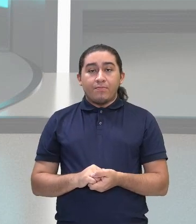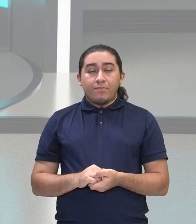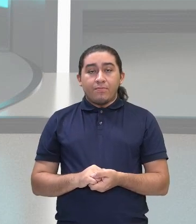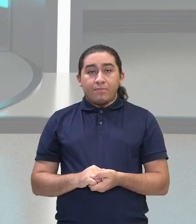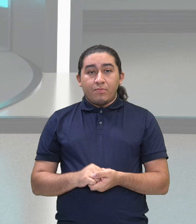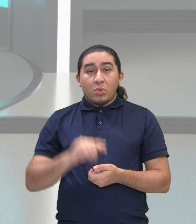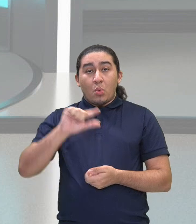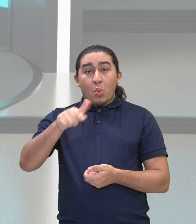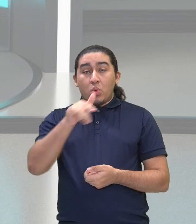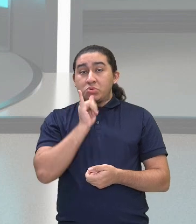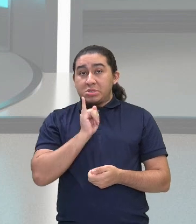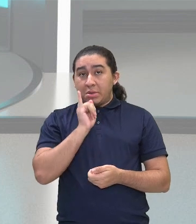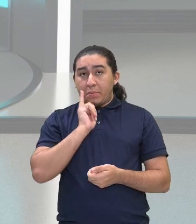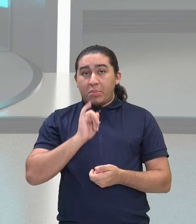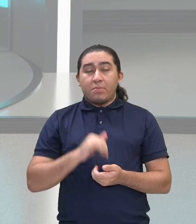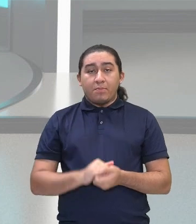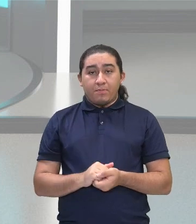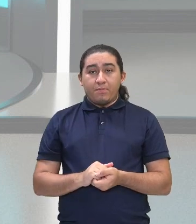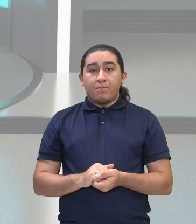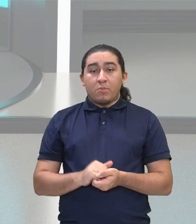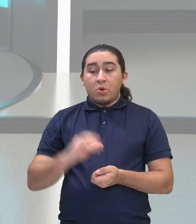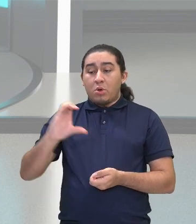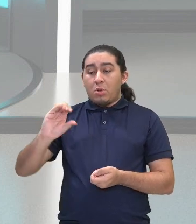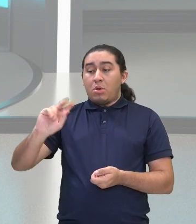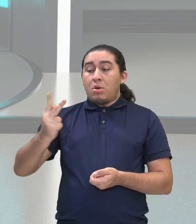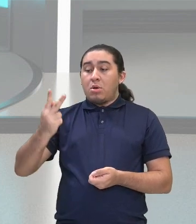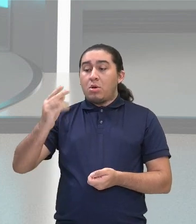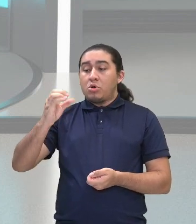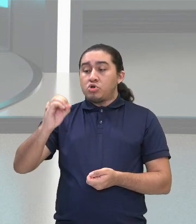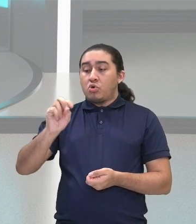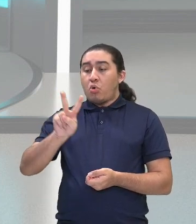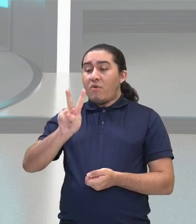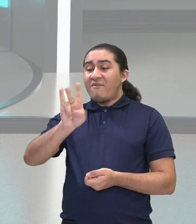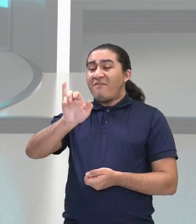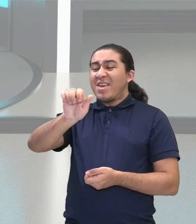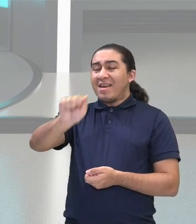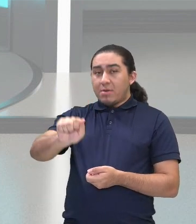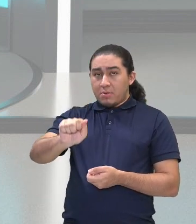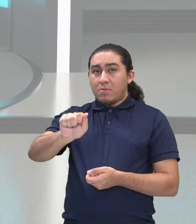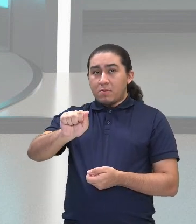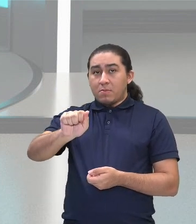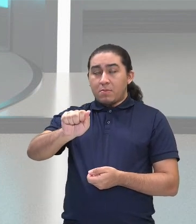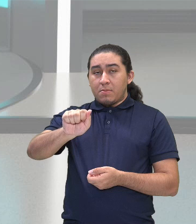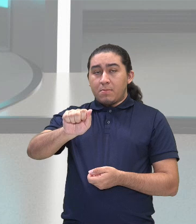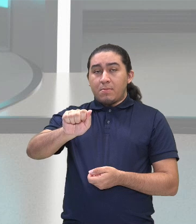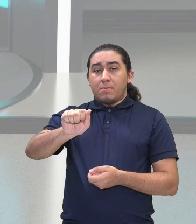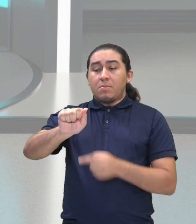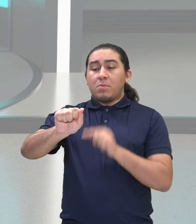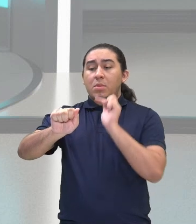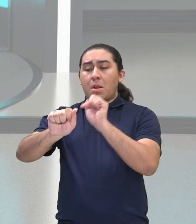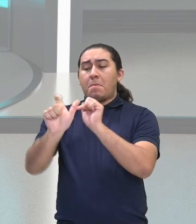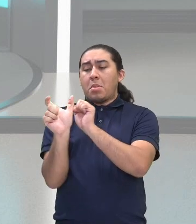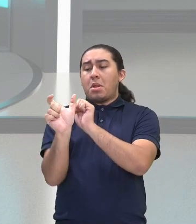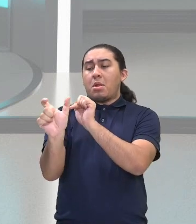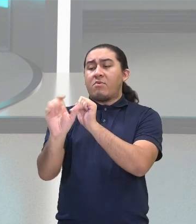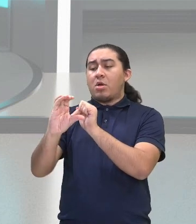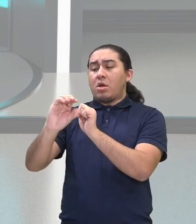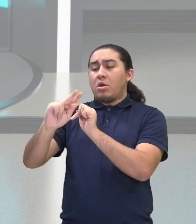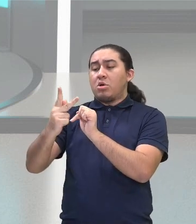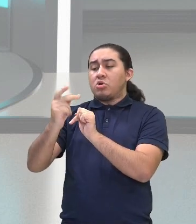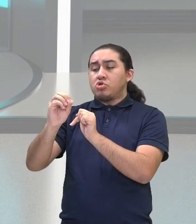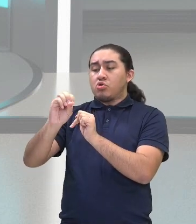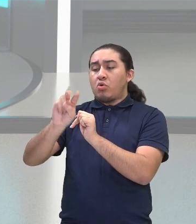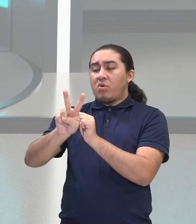Outro exemplo. Chovia muito em Manaus quando eu saí hoje de casa. Chovia muito